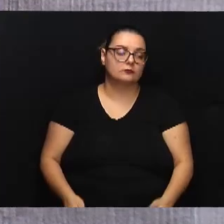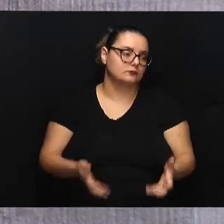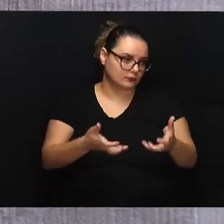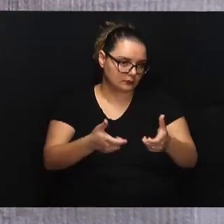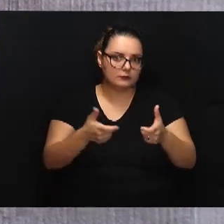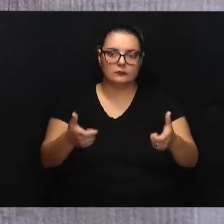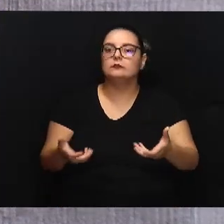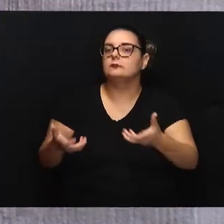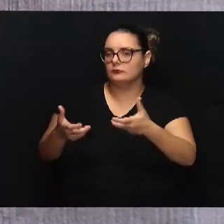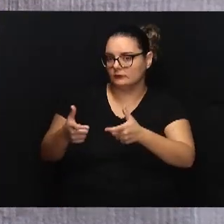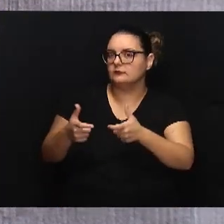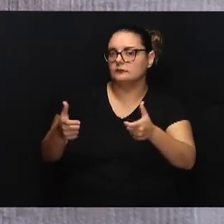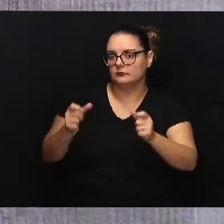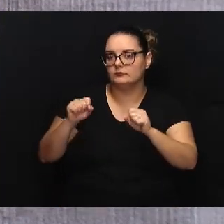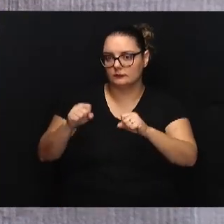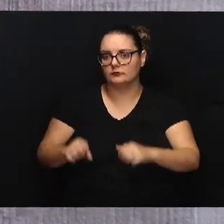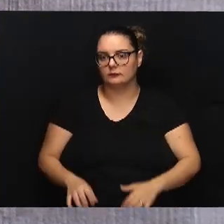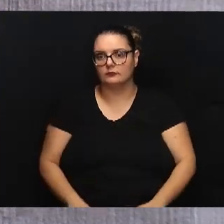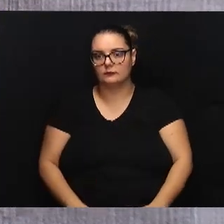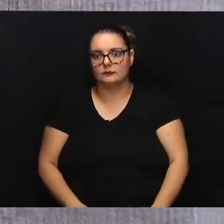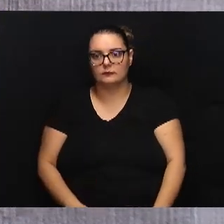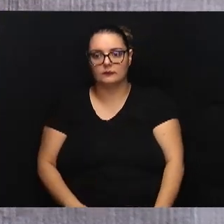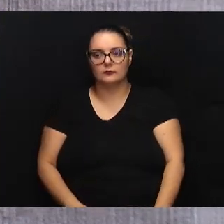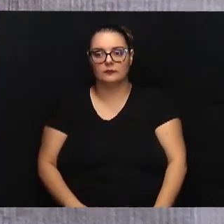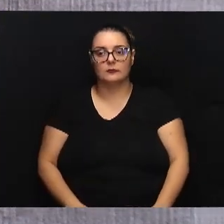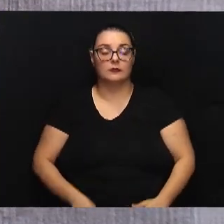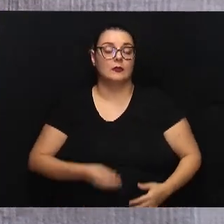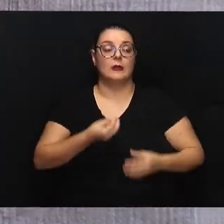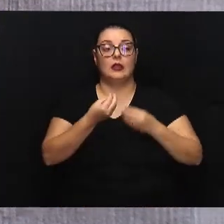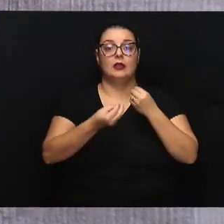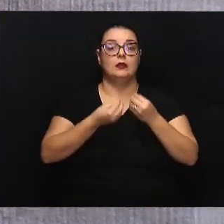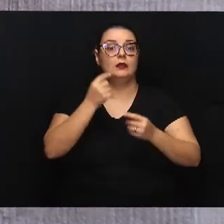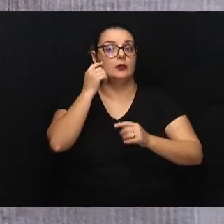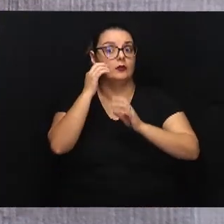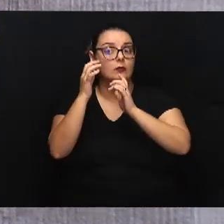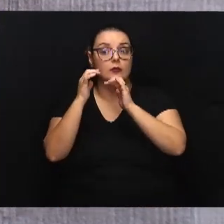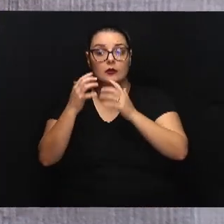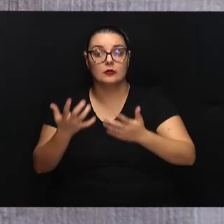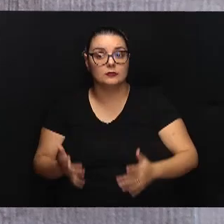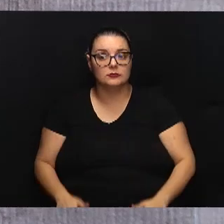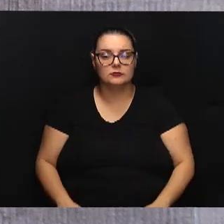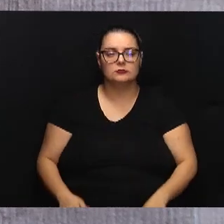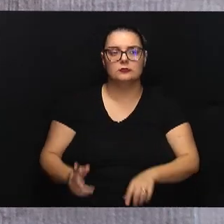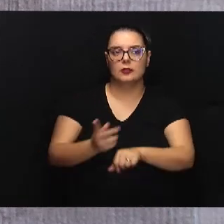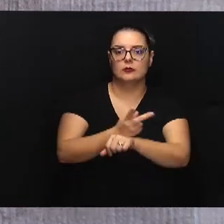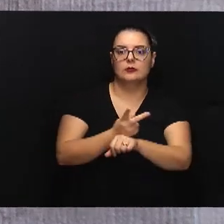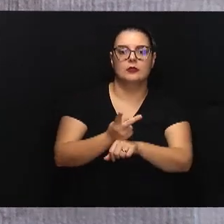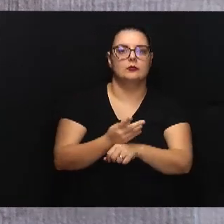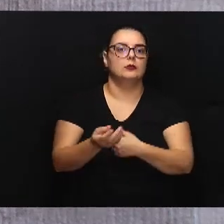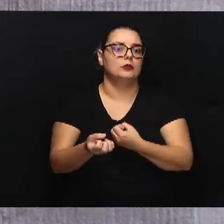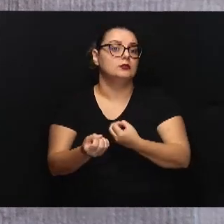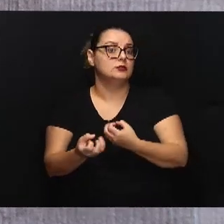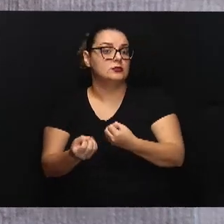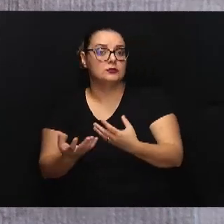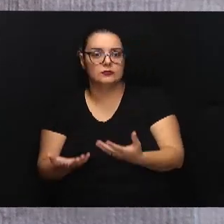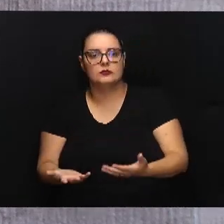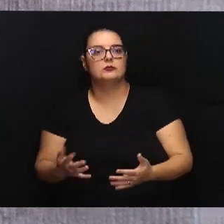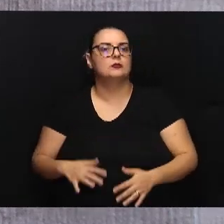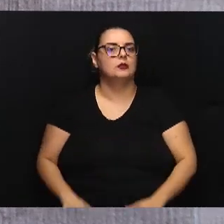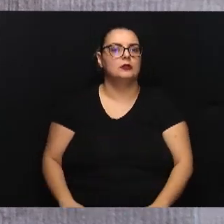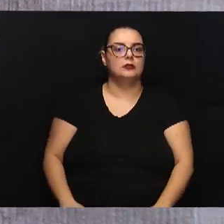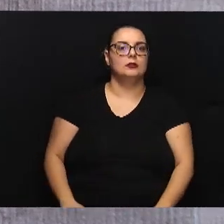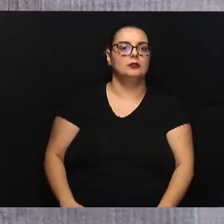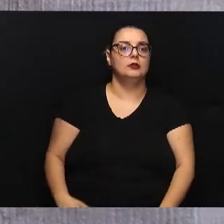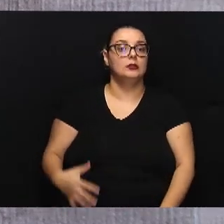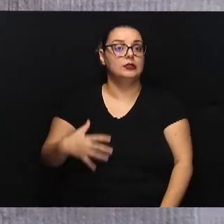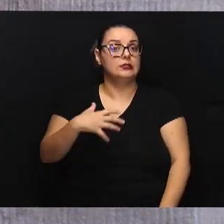crescer, sim. E aí, como que você pensa em buscar essas informações, essa forma